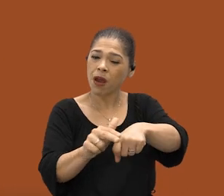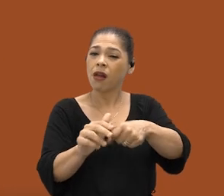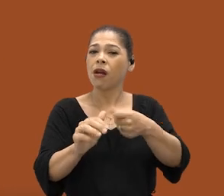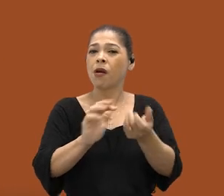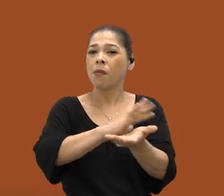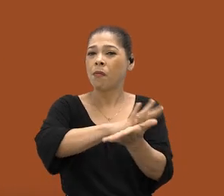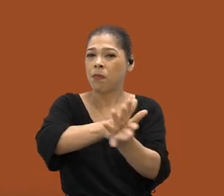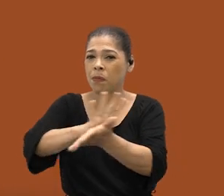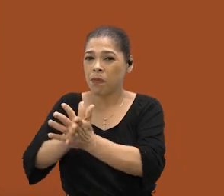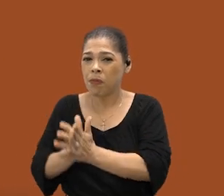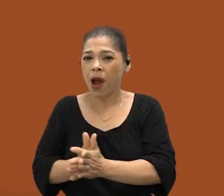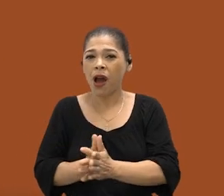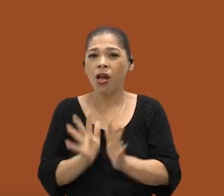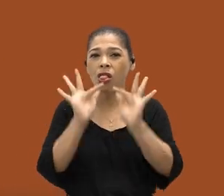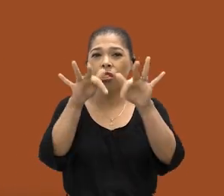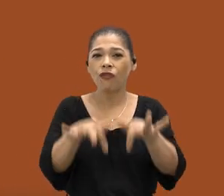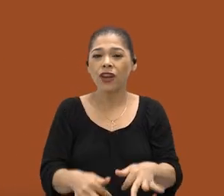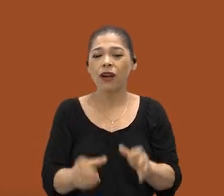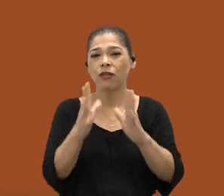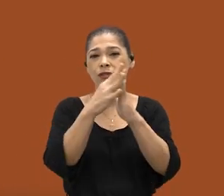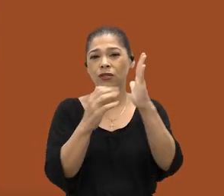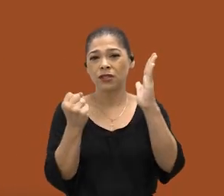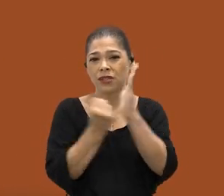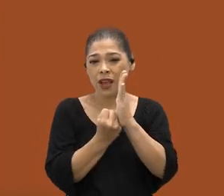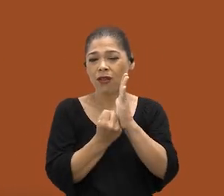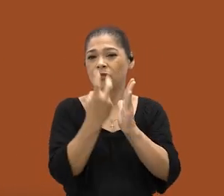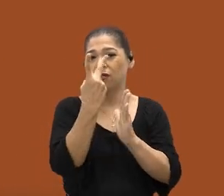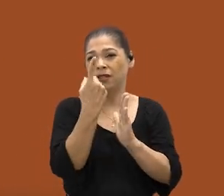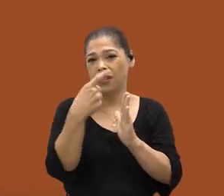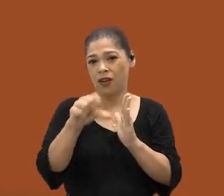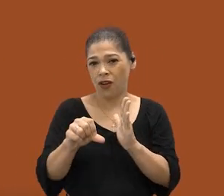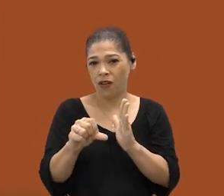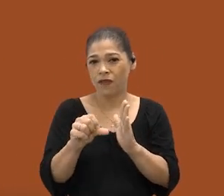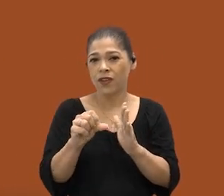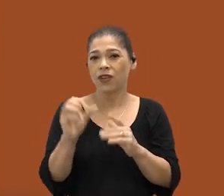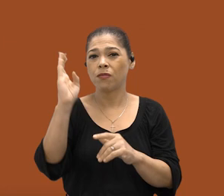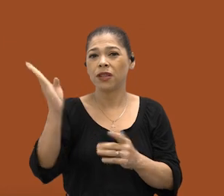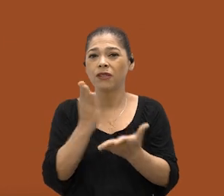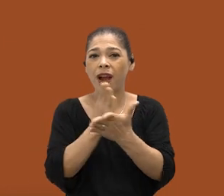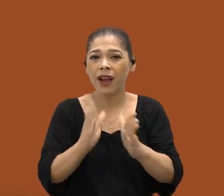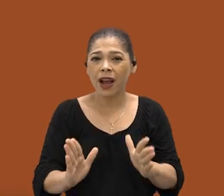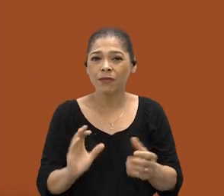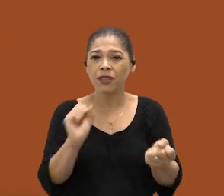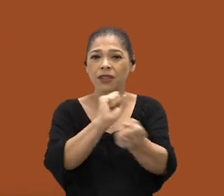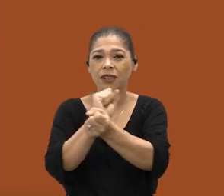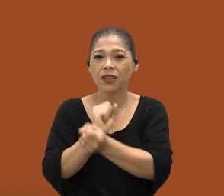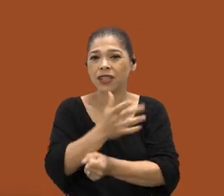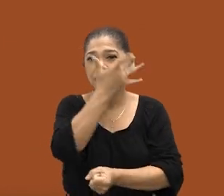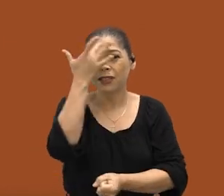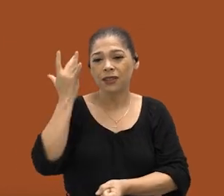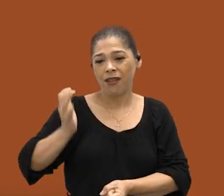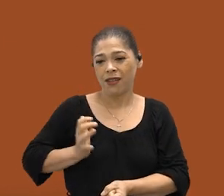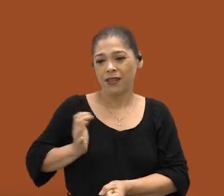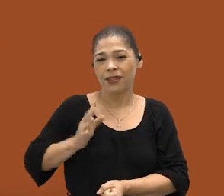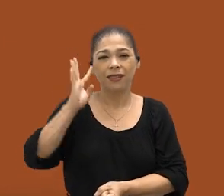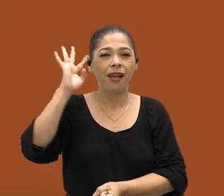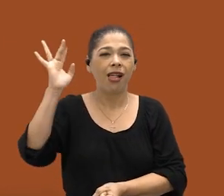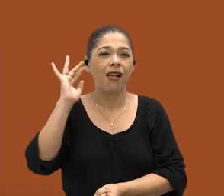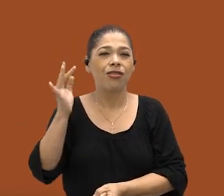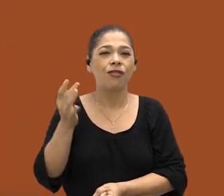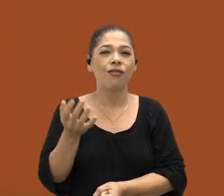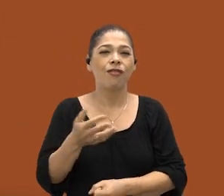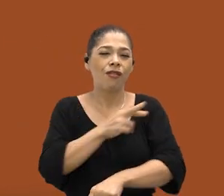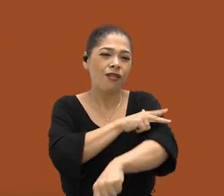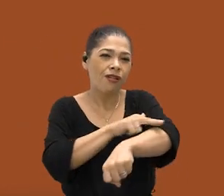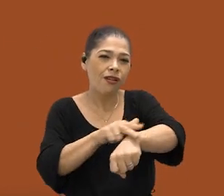no final do século XIX quando o país está saindo da escravidão as elites aqui adotam os ideais do racismo